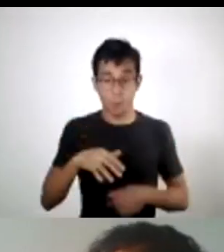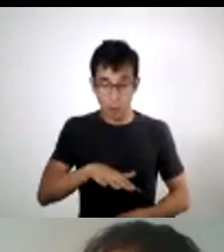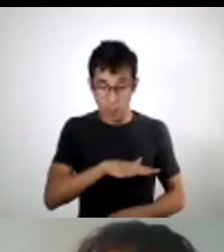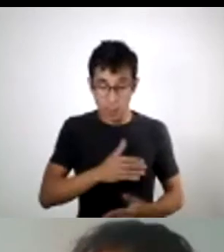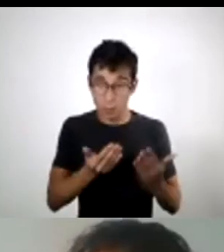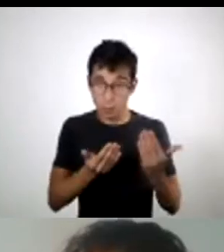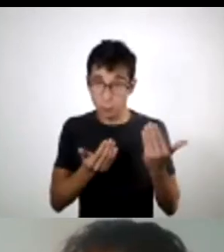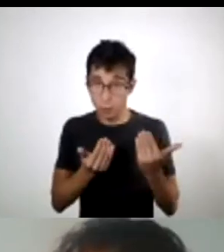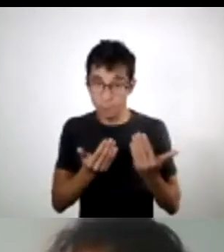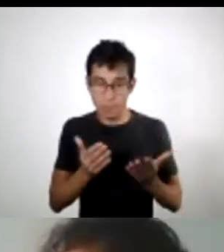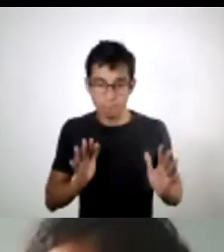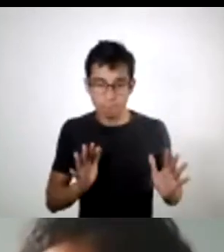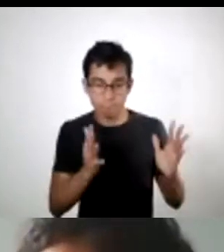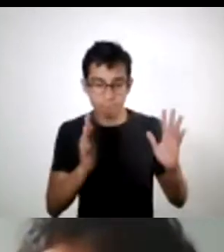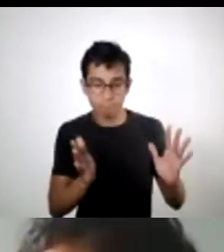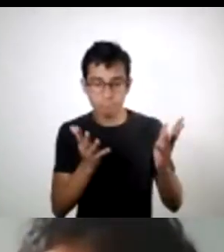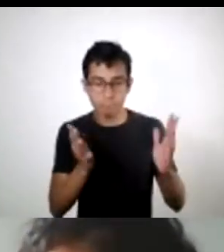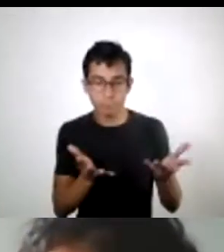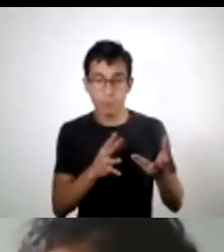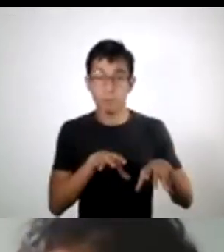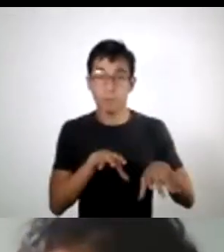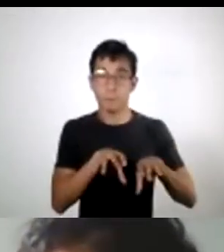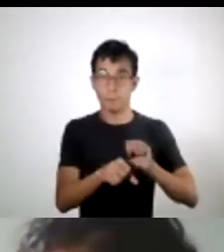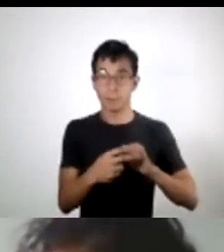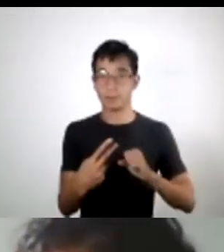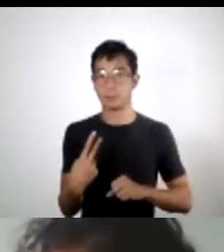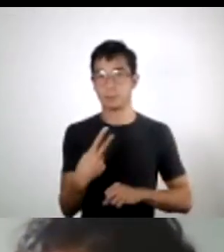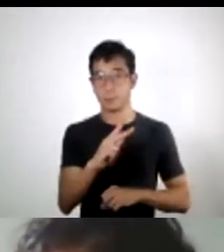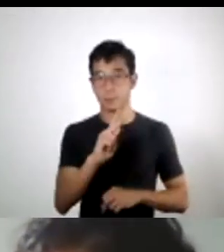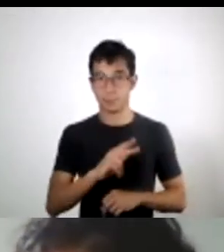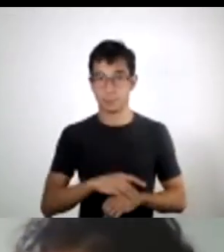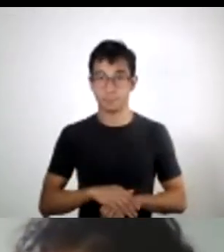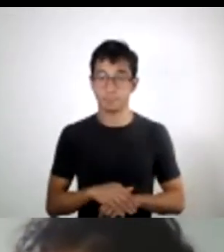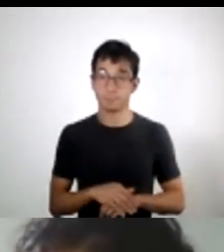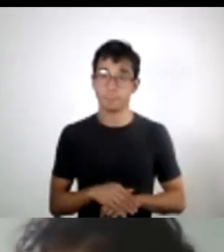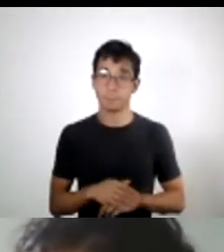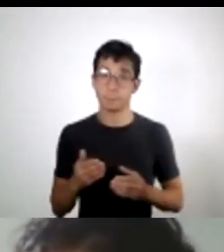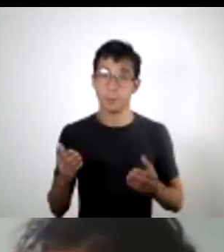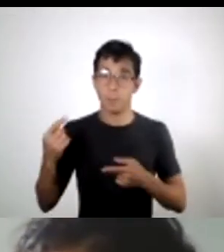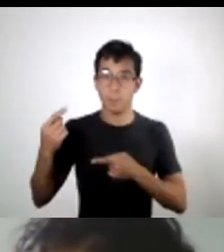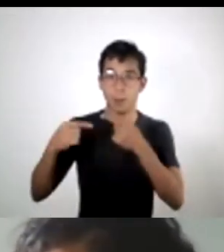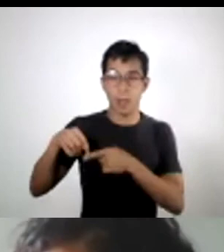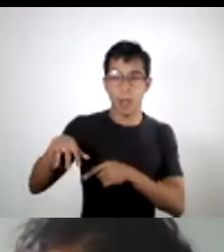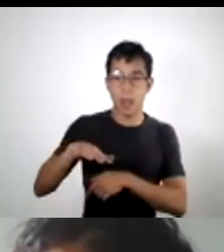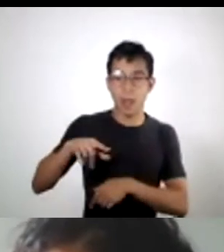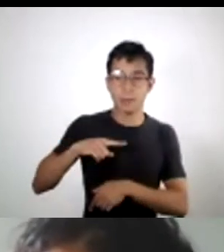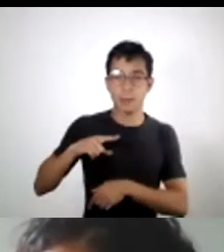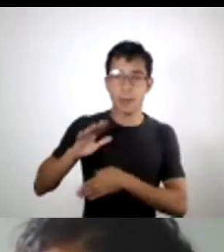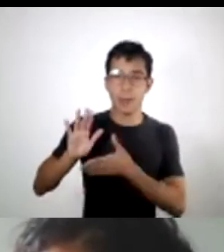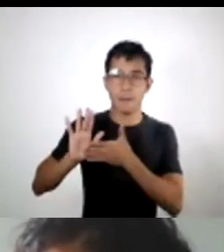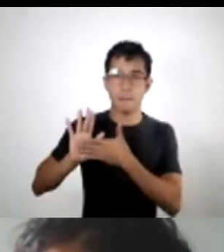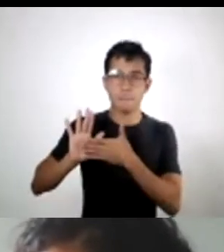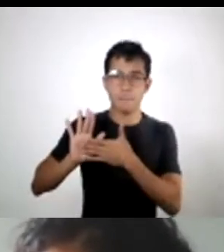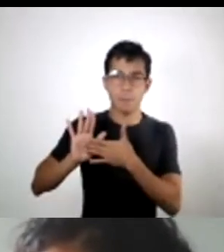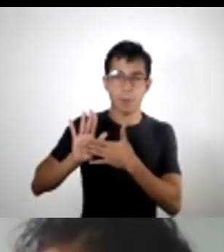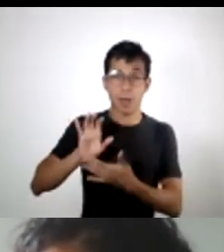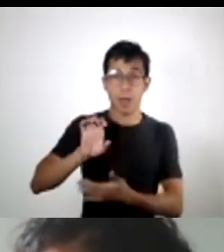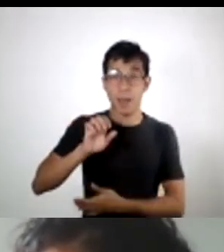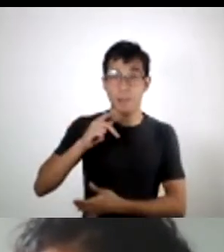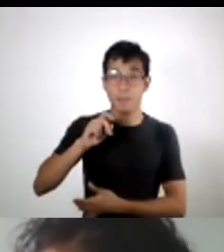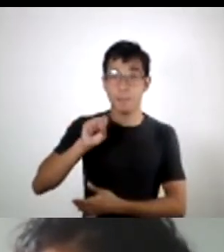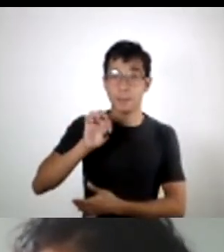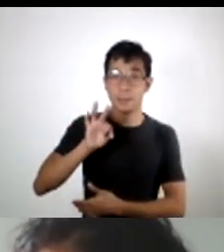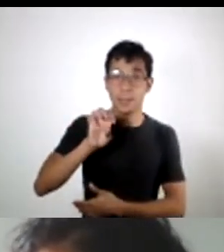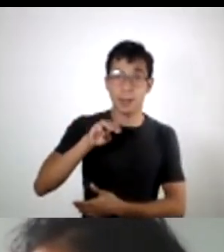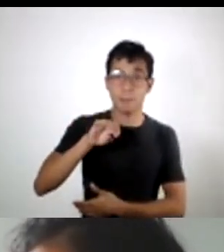tem hoje, e eu digo que é uma proposta política epistêmica que se tem, e de formação. Então,